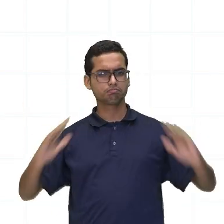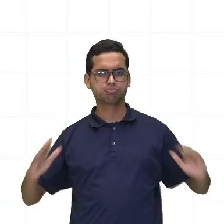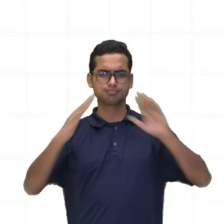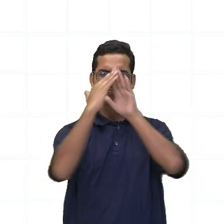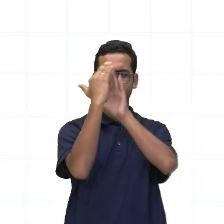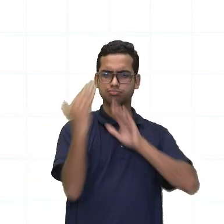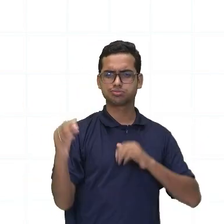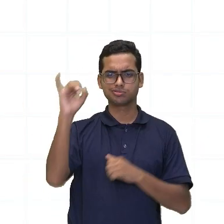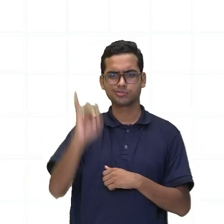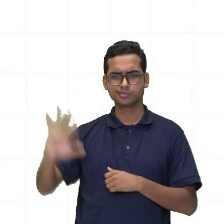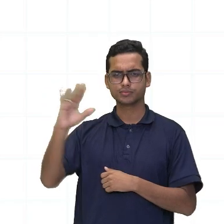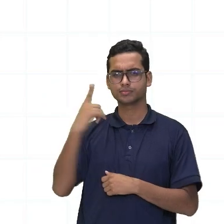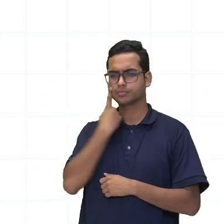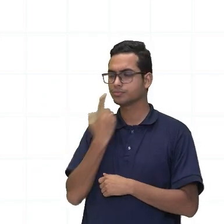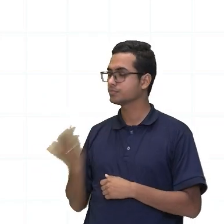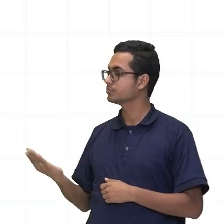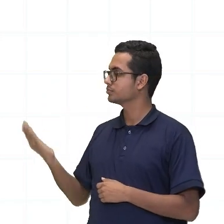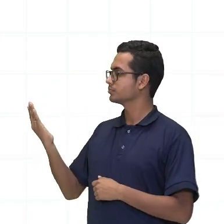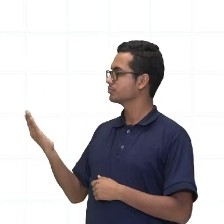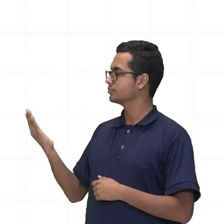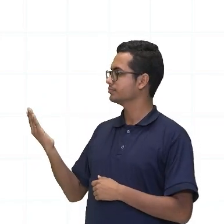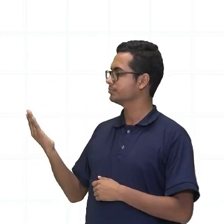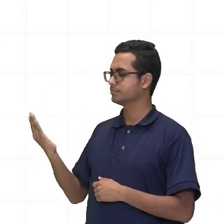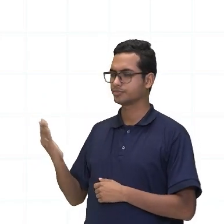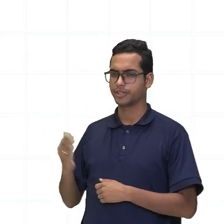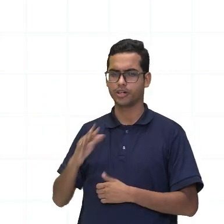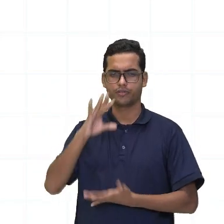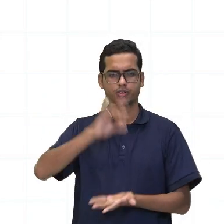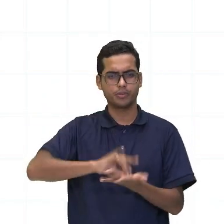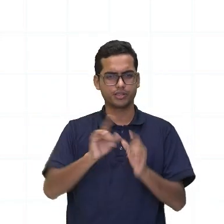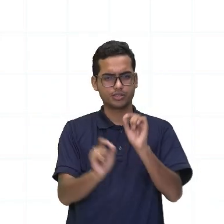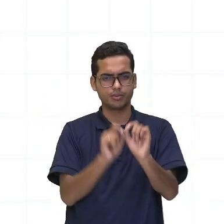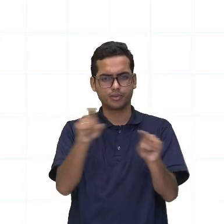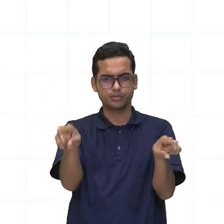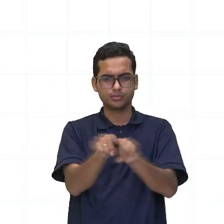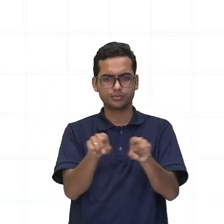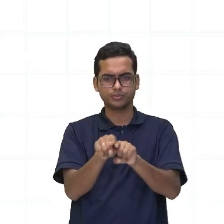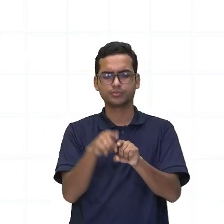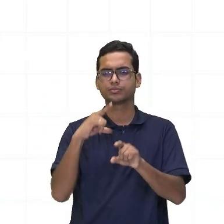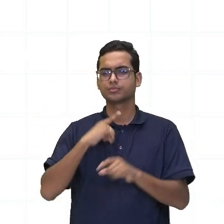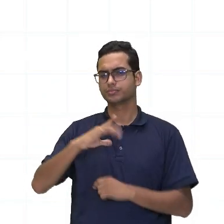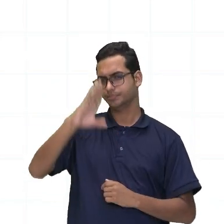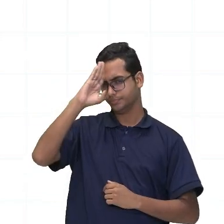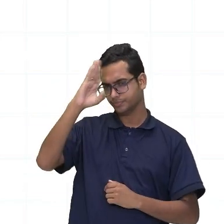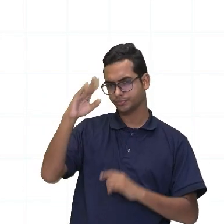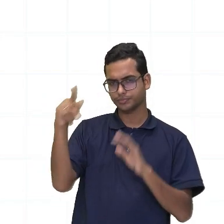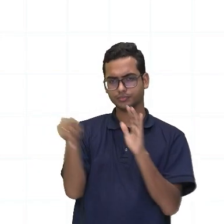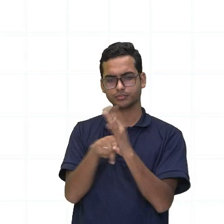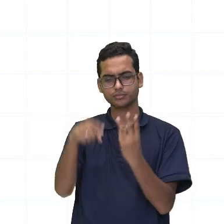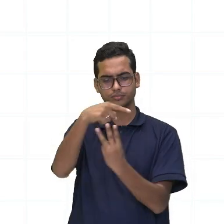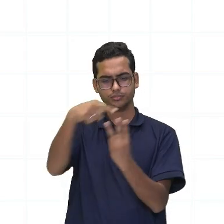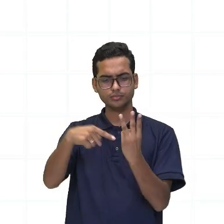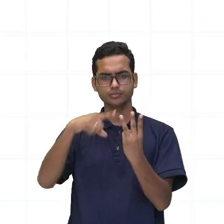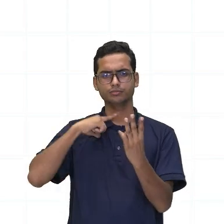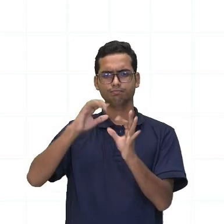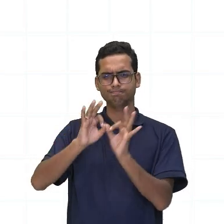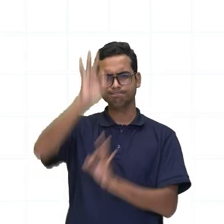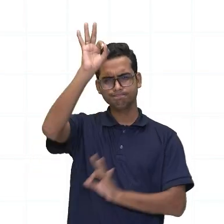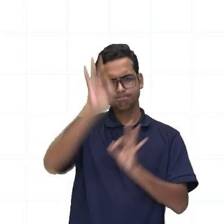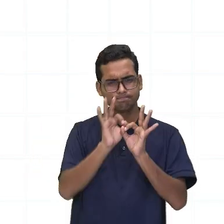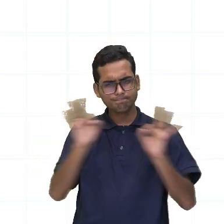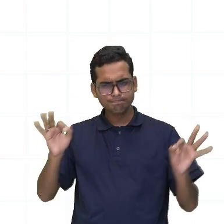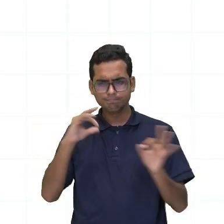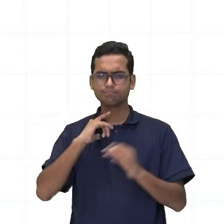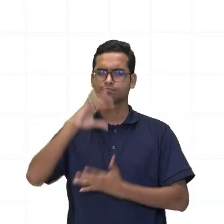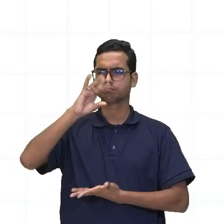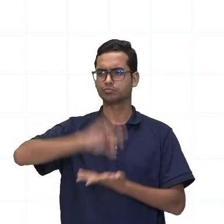você consegue identificar, porque vamos dizer que ela é a maior, né, dessas 3 pirâmides, certo? E ela tem,